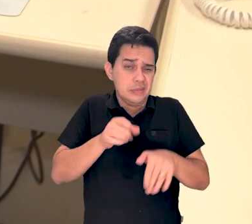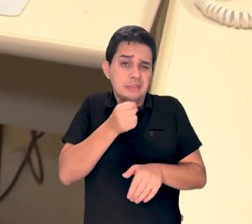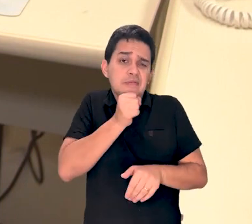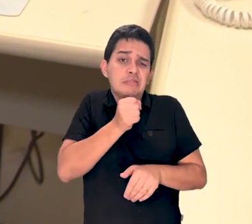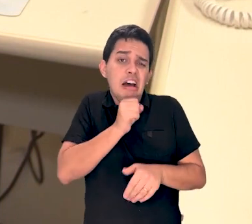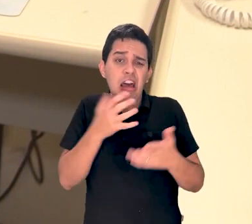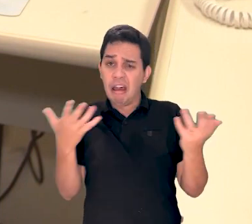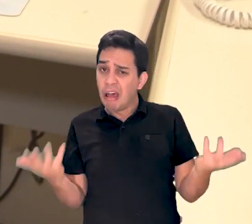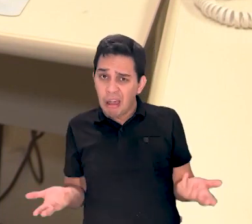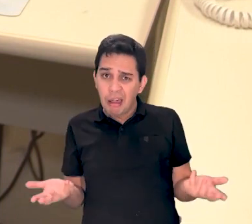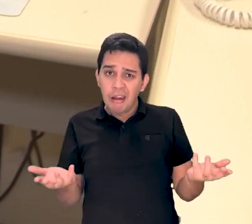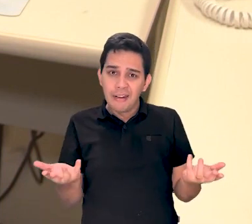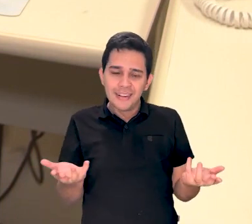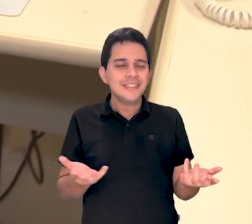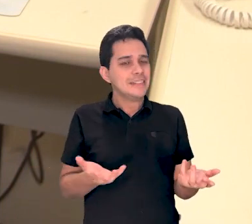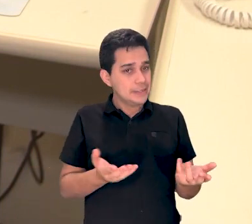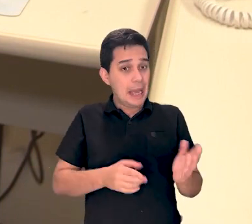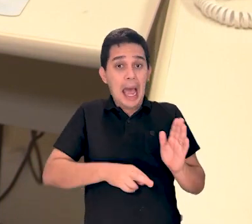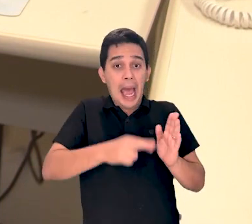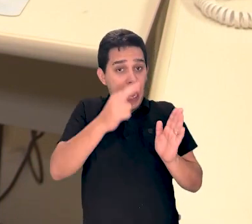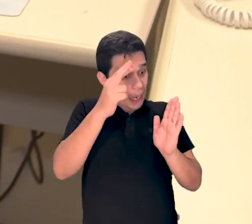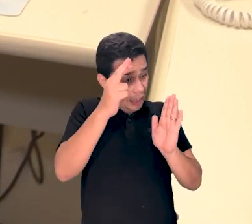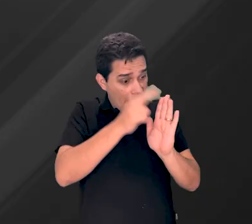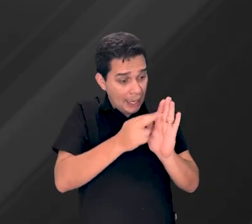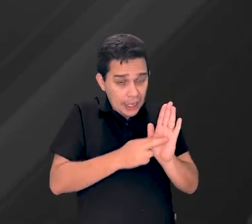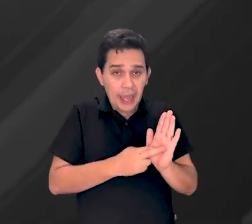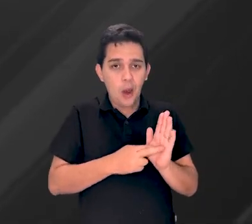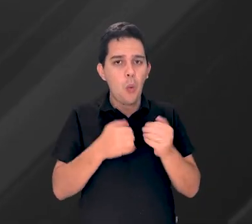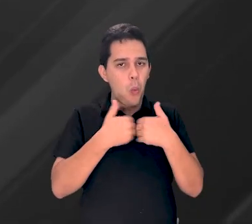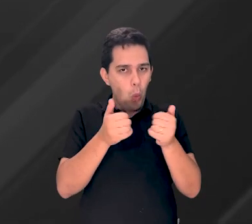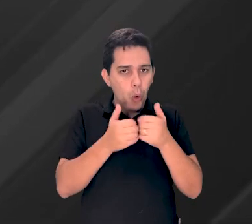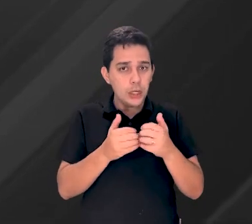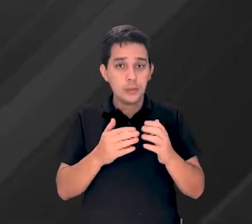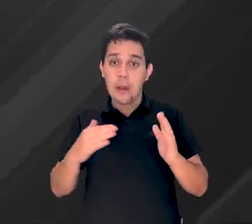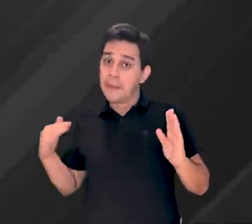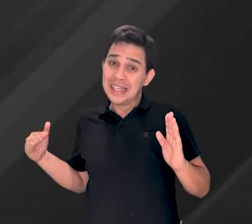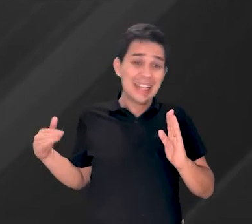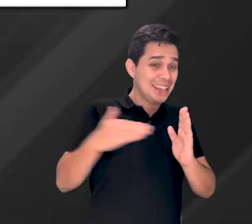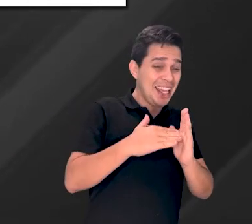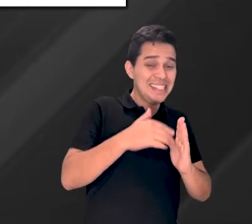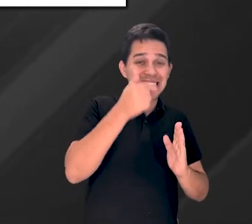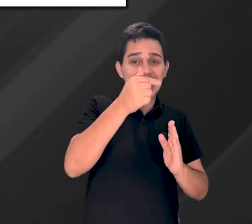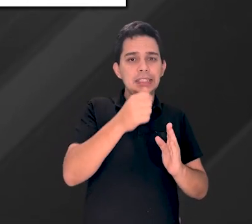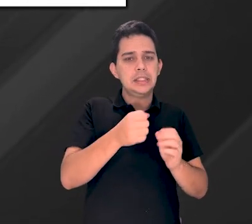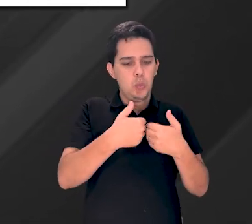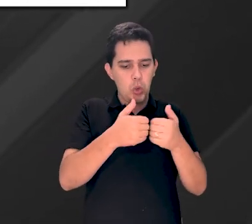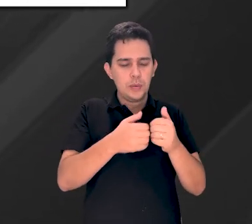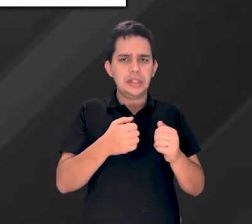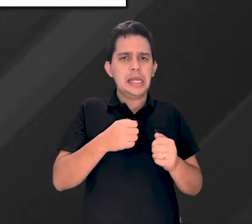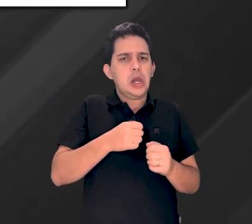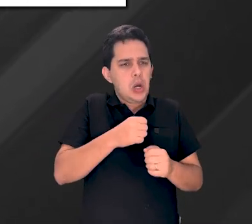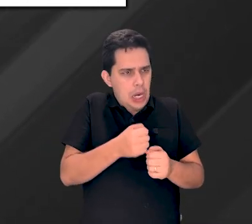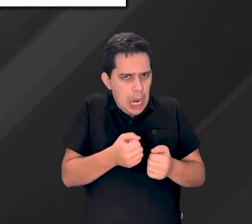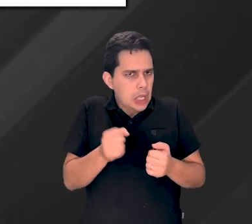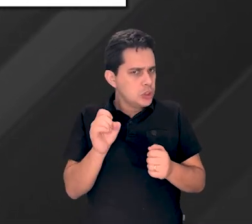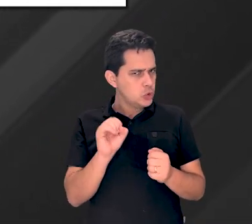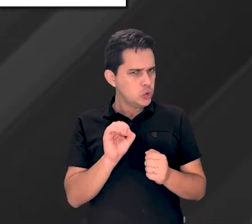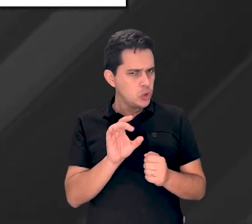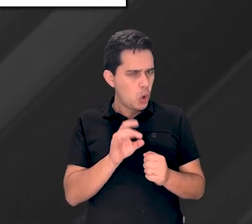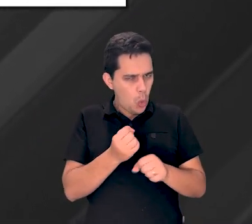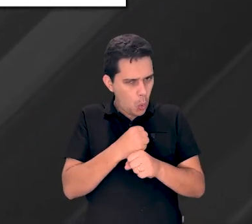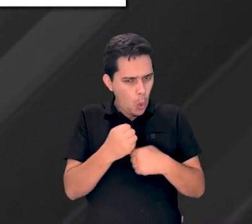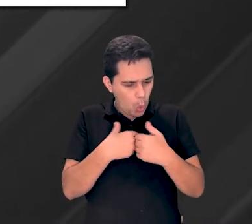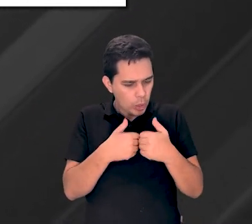a frota devia ter no máximo sete anos hoje ela pode ter oito anos Oi Oi Vi uma permissão